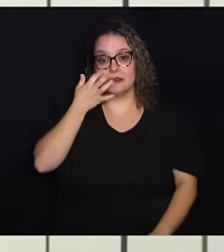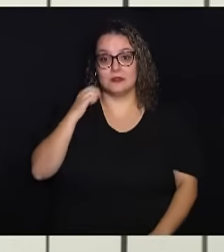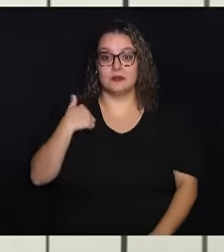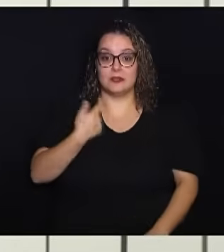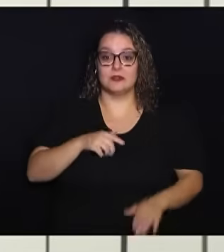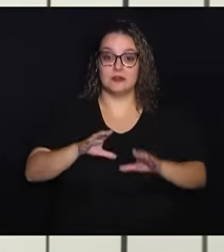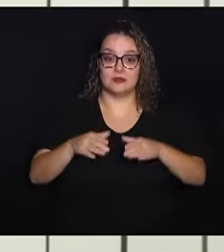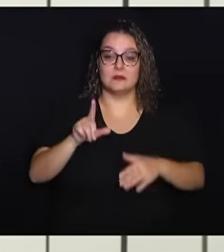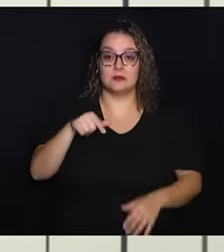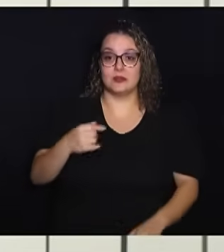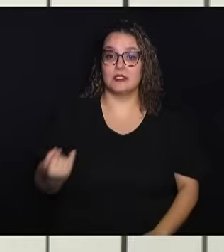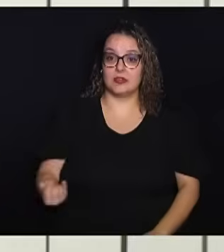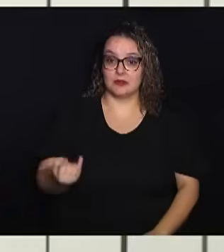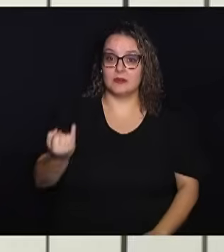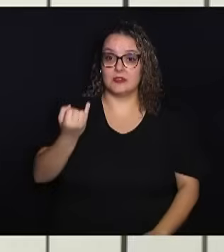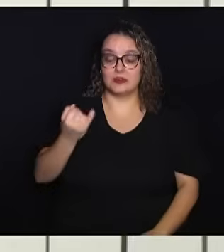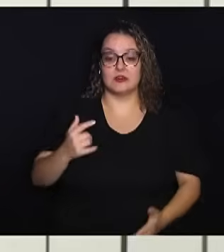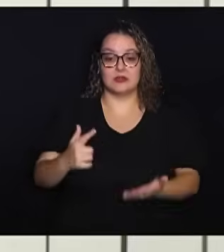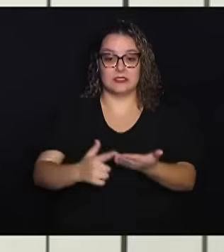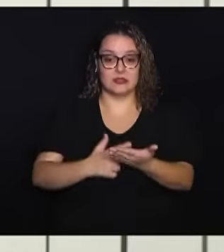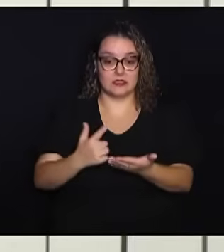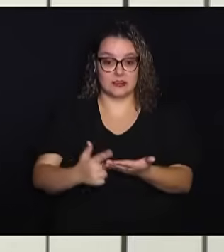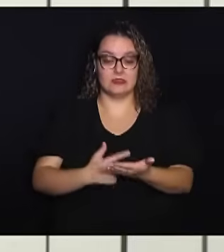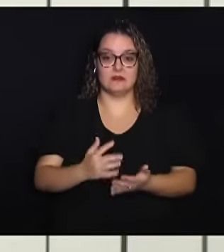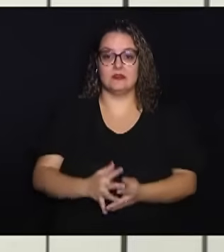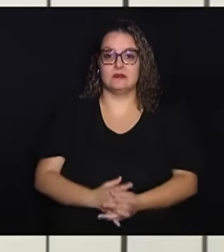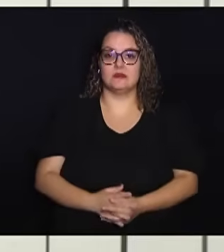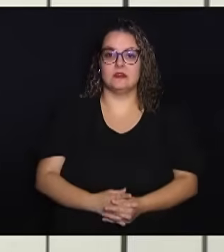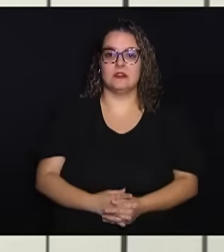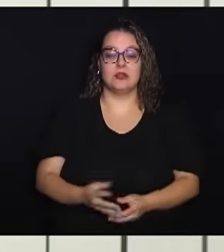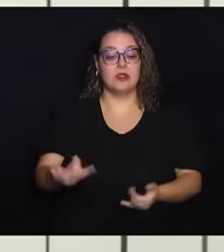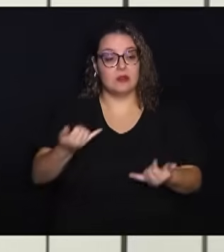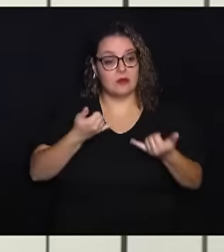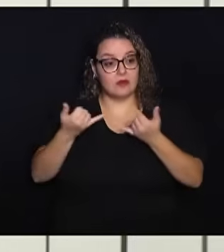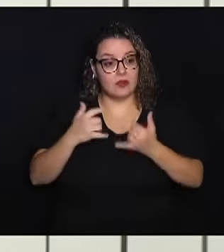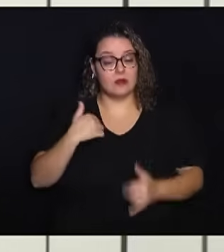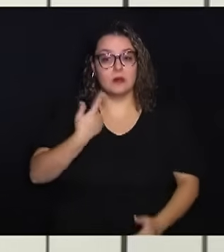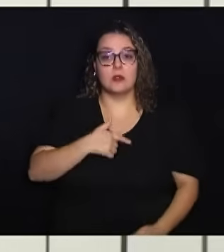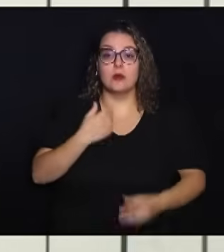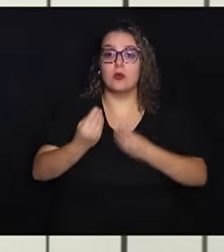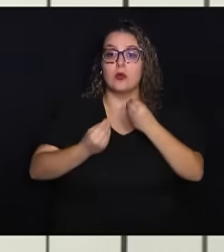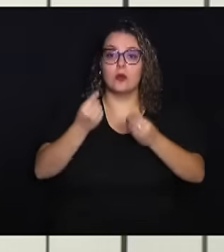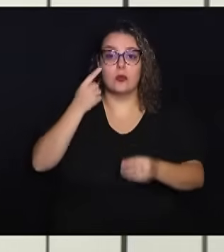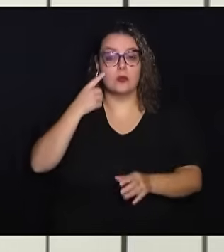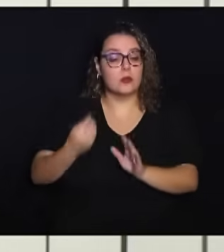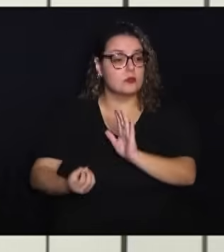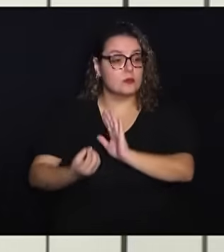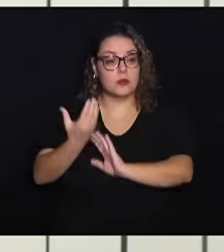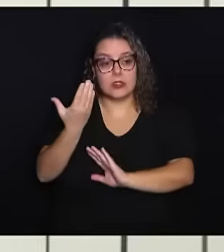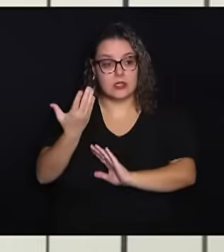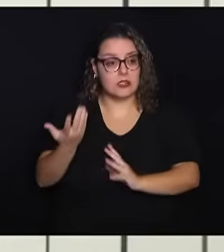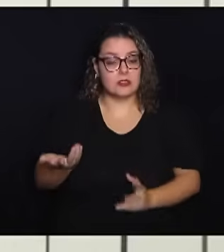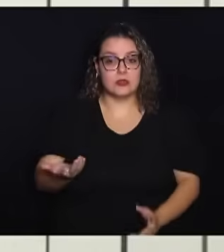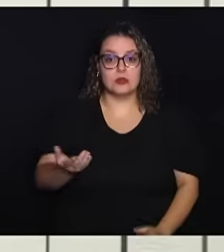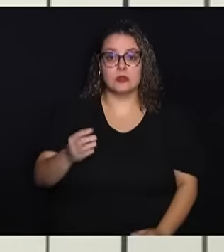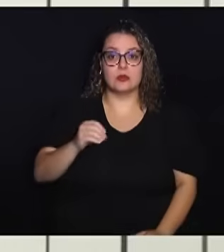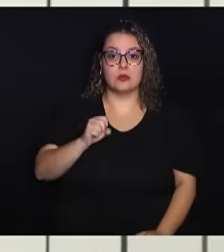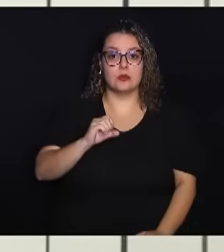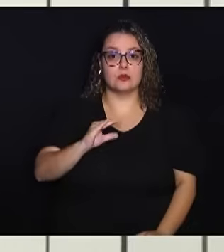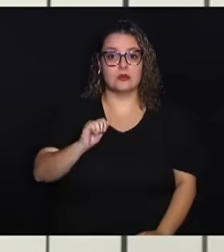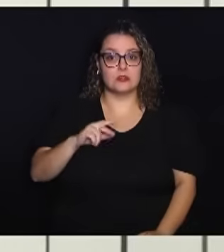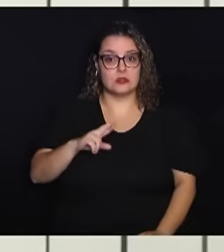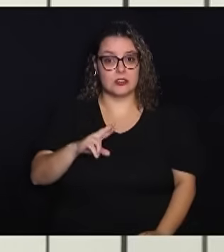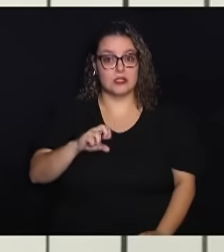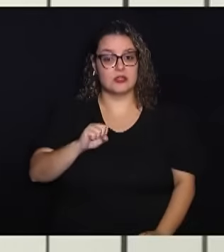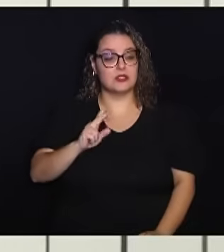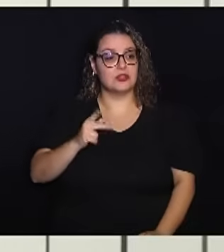porque é interessante esse livro. E conta pra gente como é que surgiu a questão do Oscar Schmidt aqui no